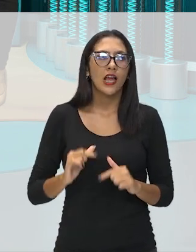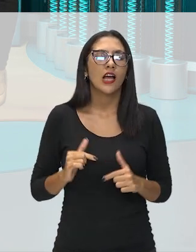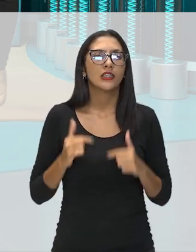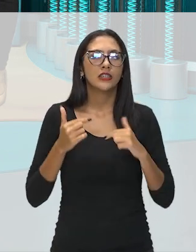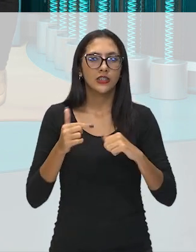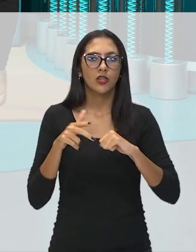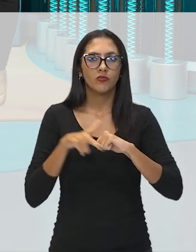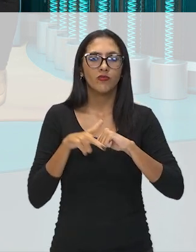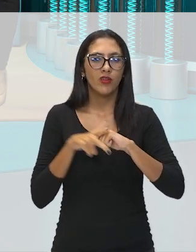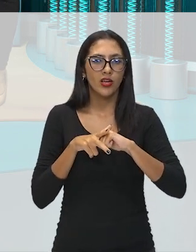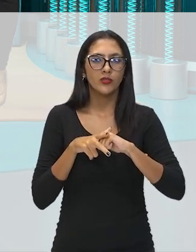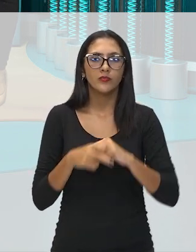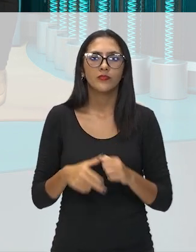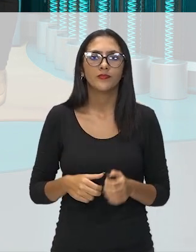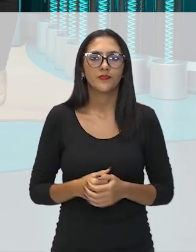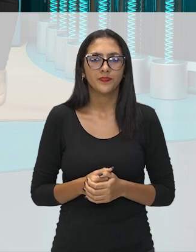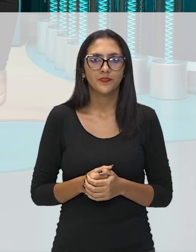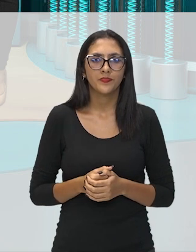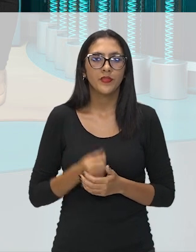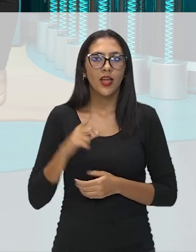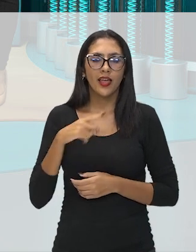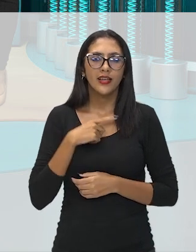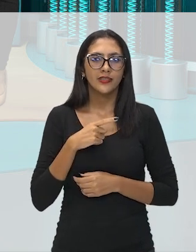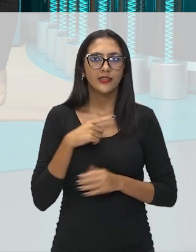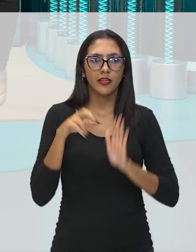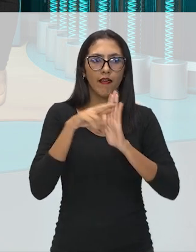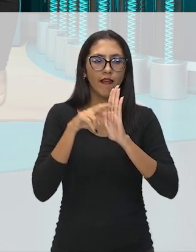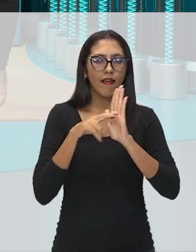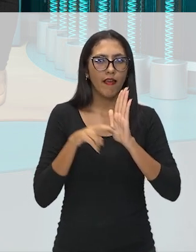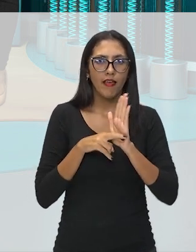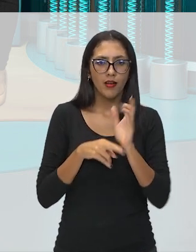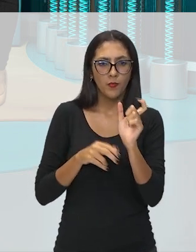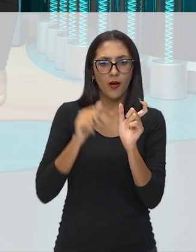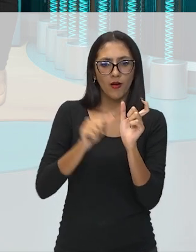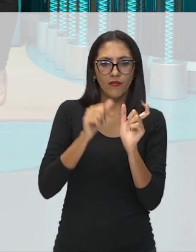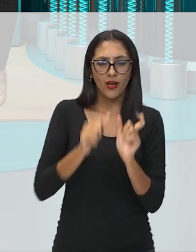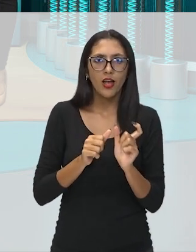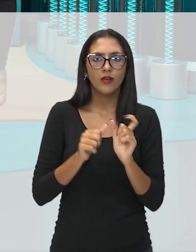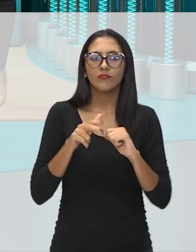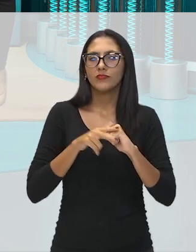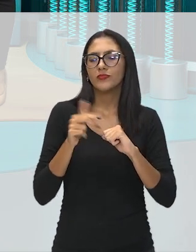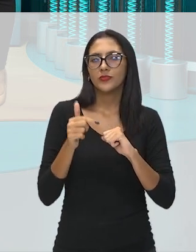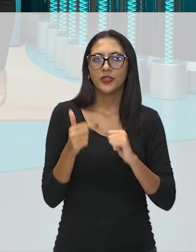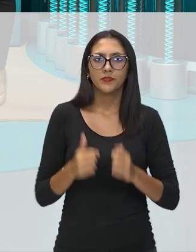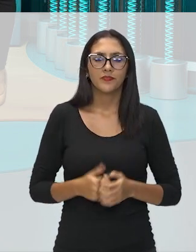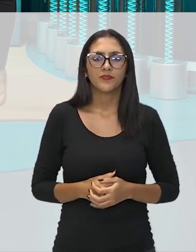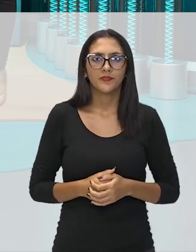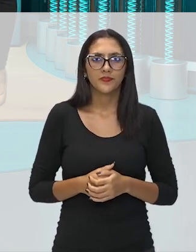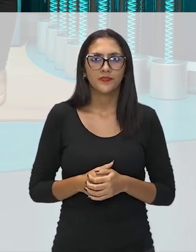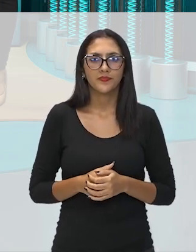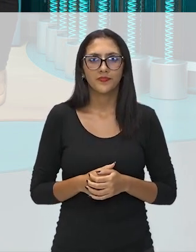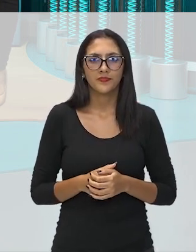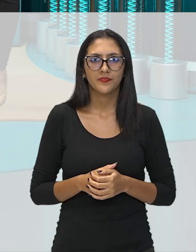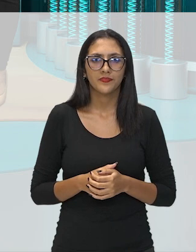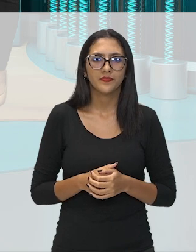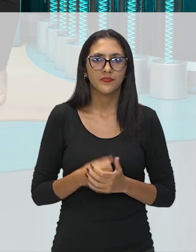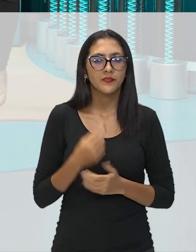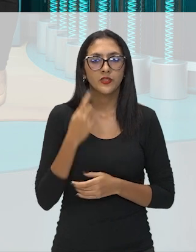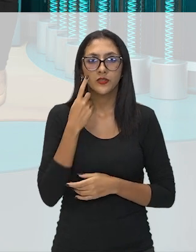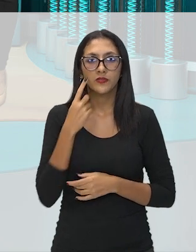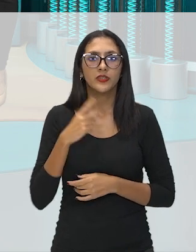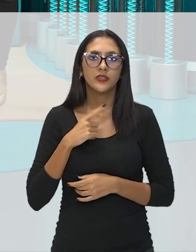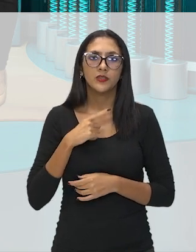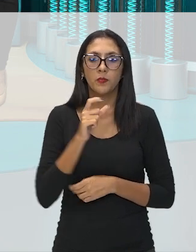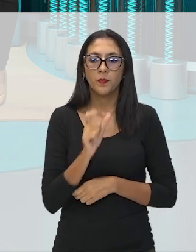passado do drink. Ele é irregular, por isso que não tem ED, mas está no passado, ok? E aqui eu tenho a expressão while,